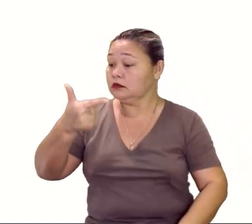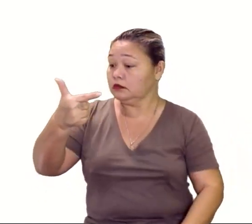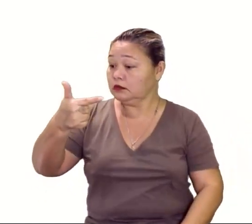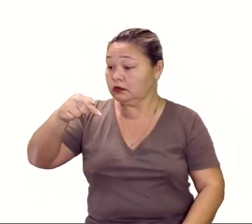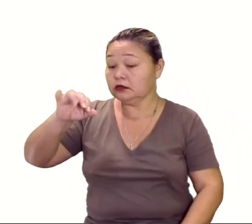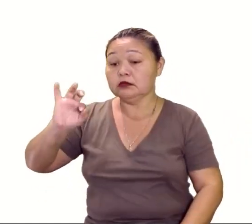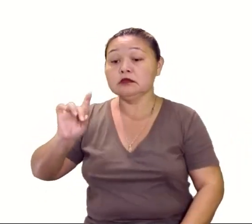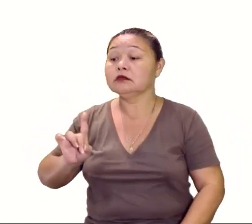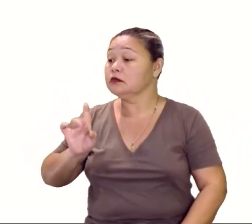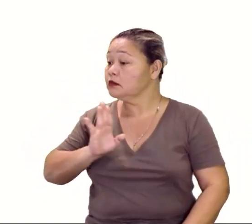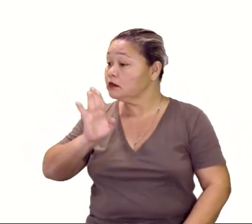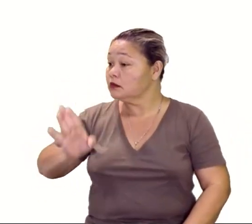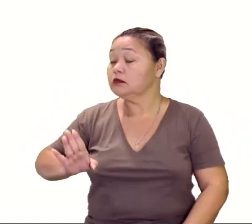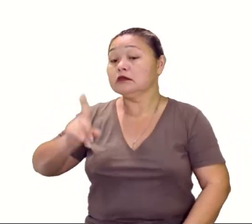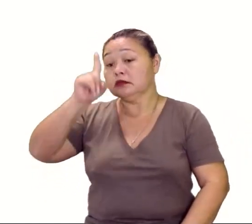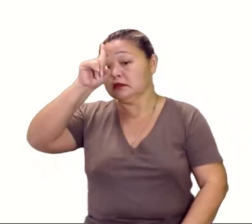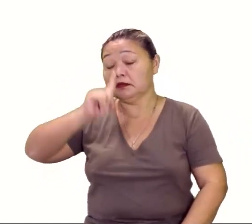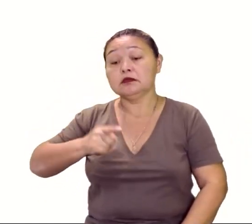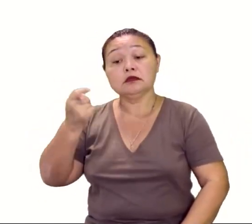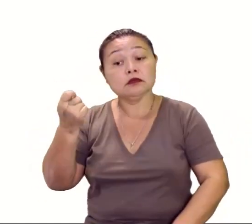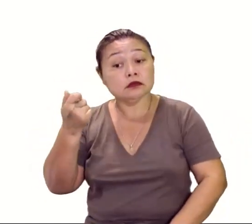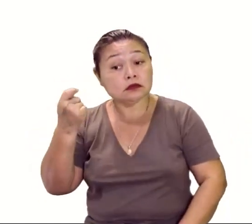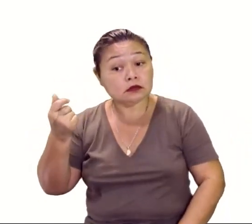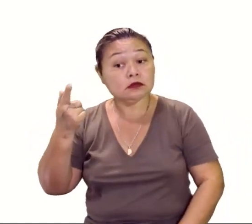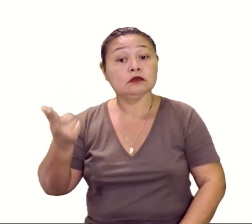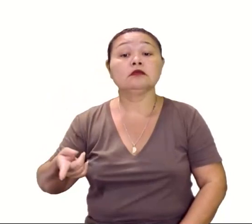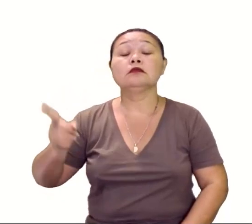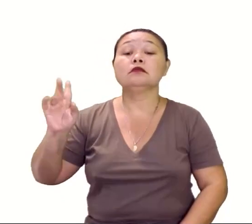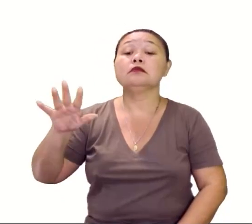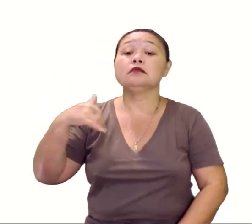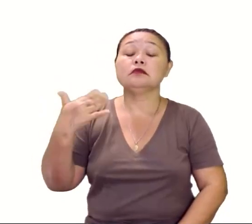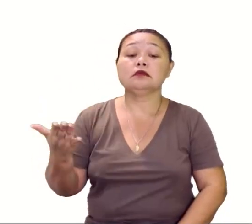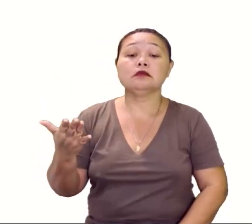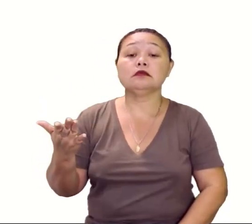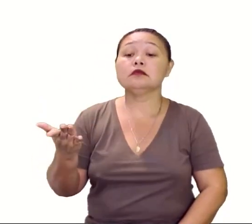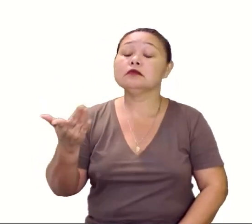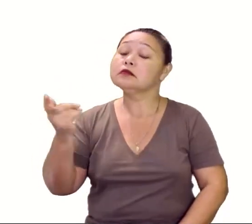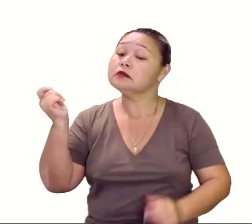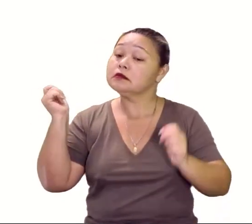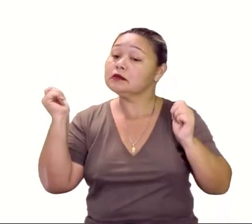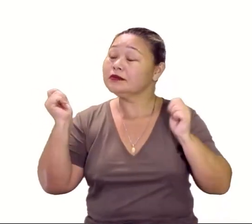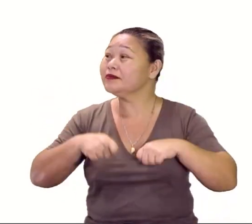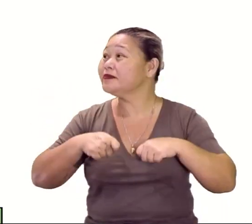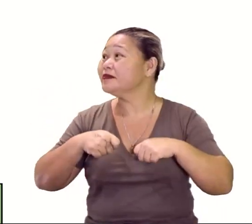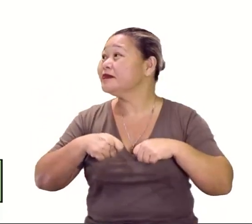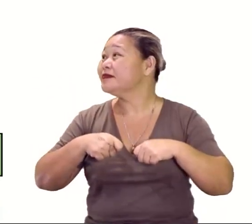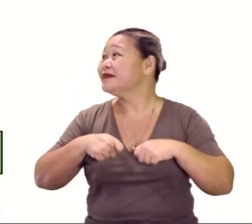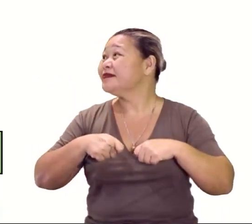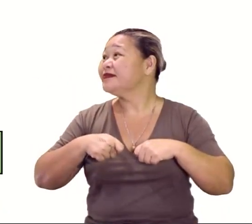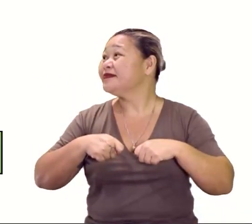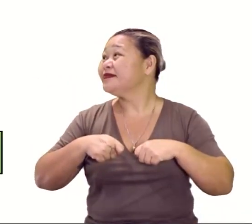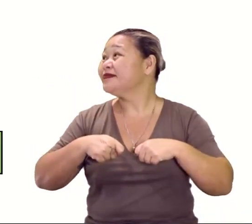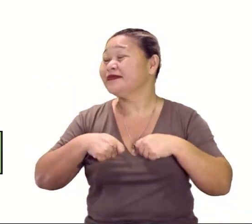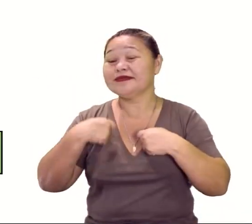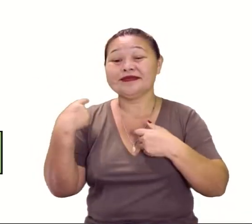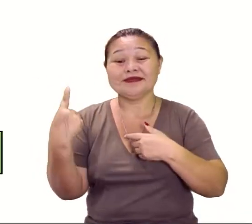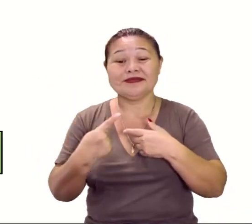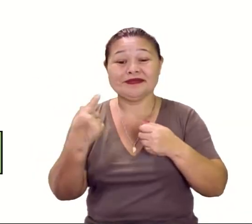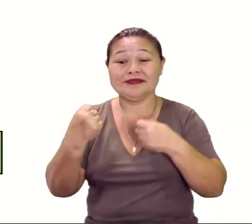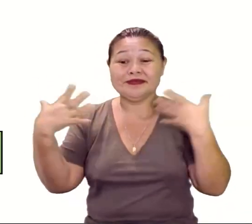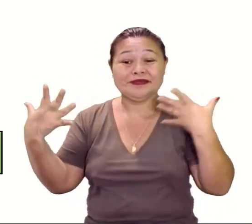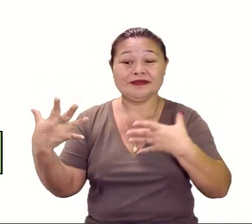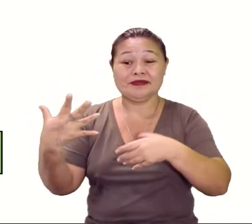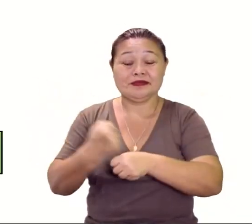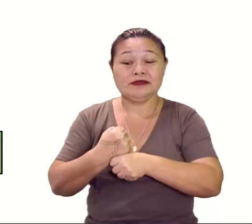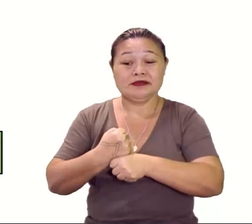170 somente milho, agora a gente pode dizer essa palavrinha, né? Somente. E podemos fazer a nossa